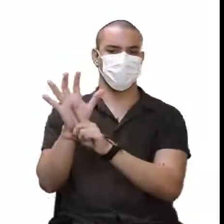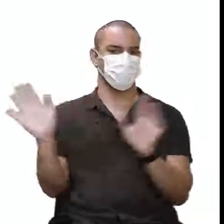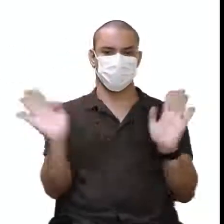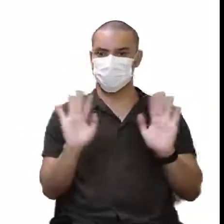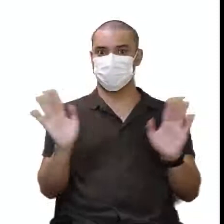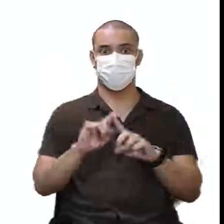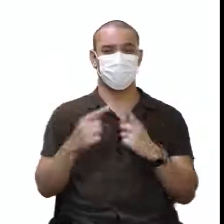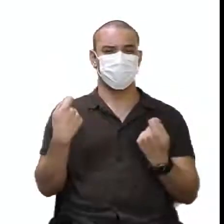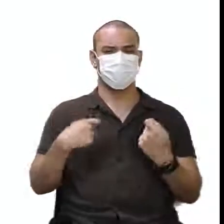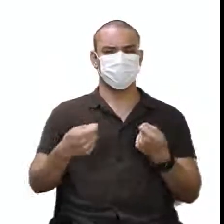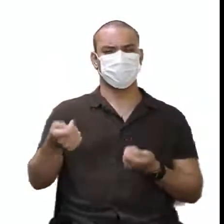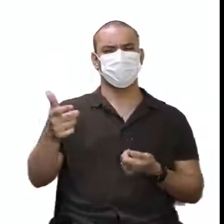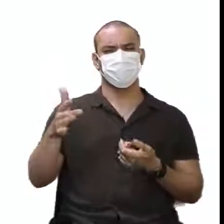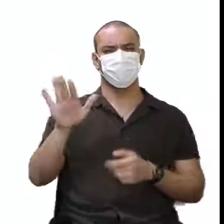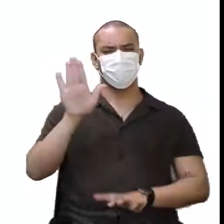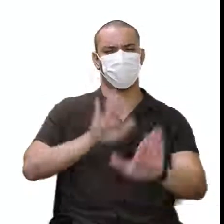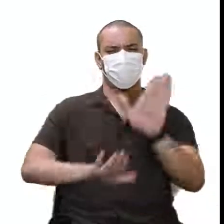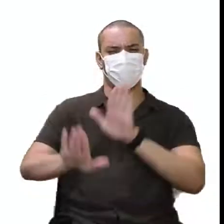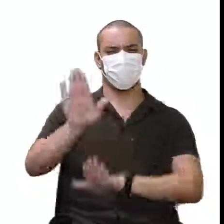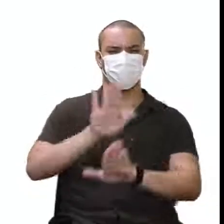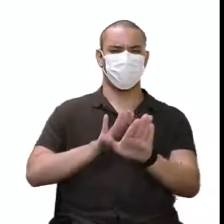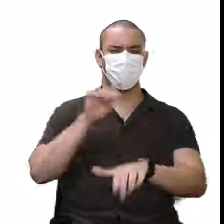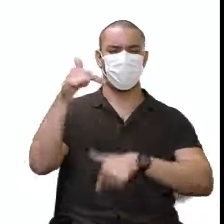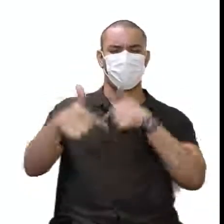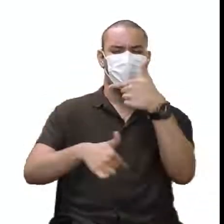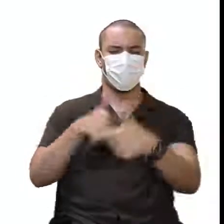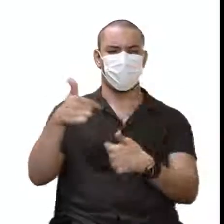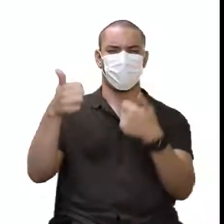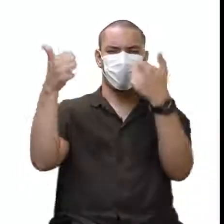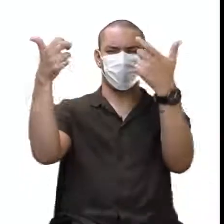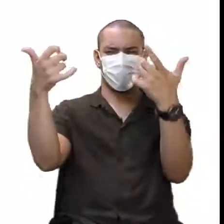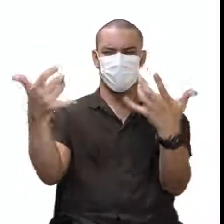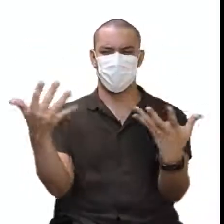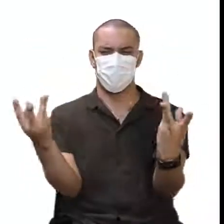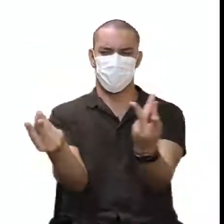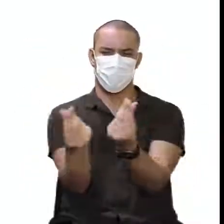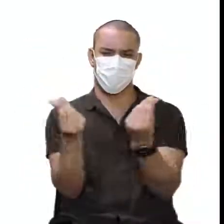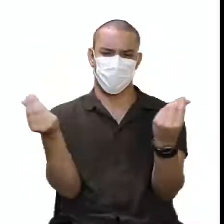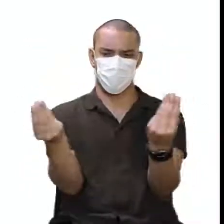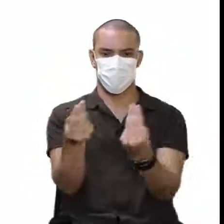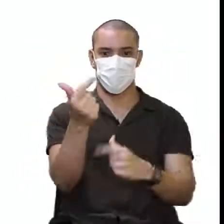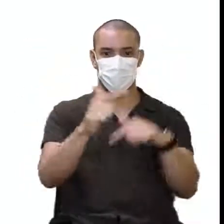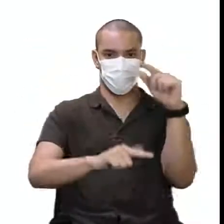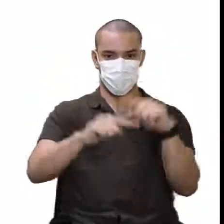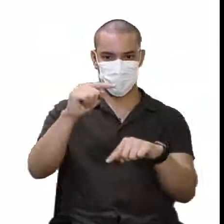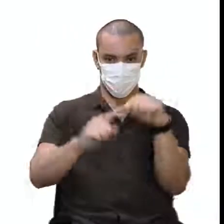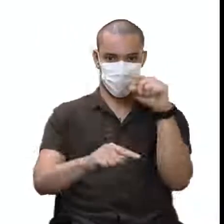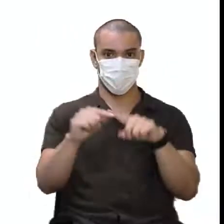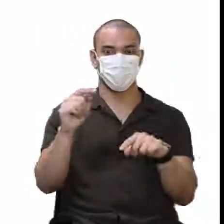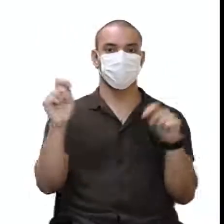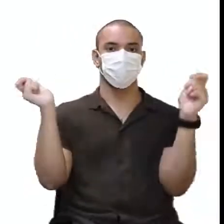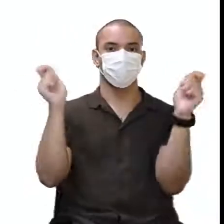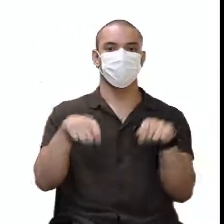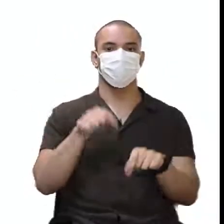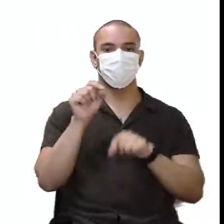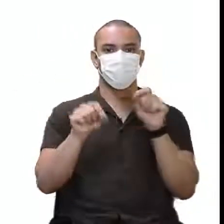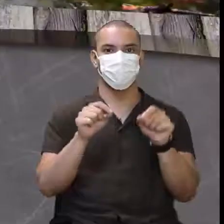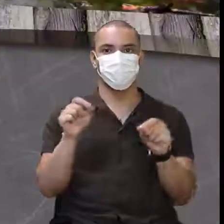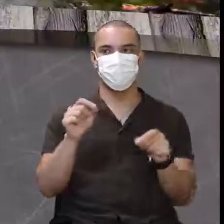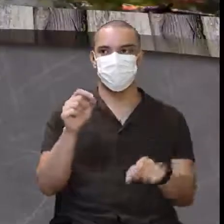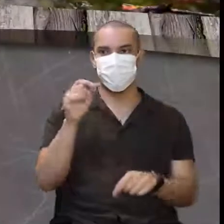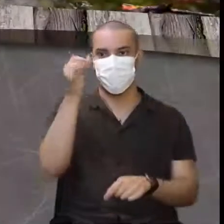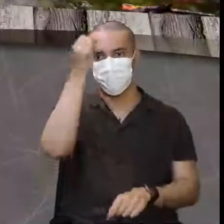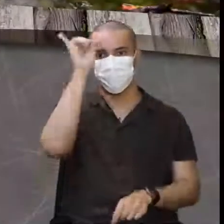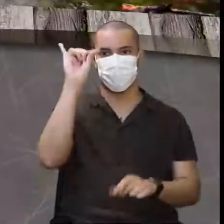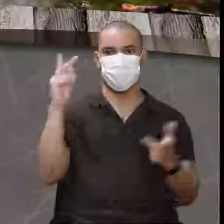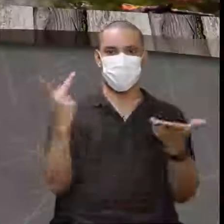a gente tem que ter muito trabalho, muita minúcia mesmo na escolha daquele material para que isso não incorra a erros,